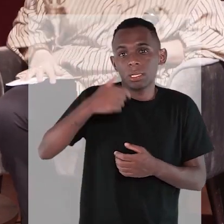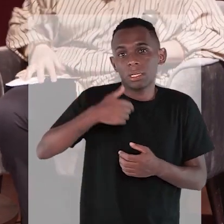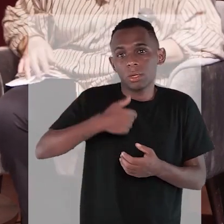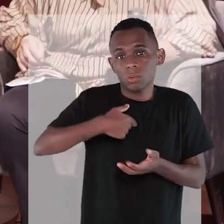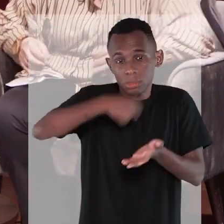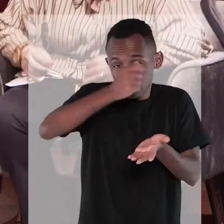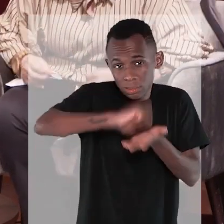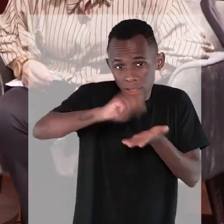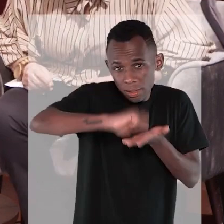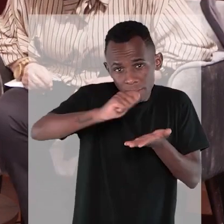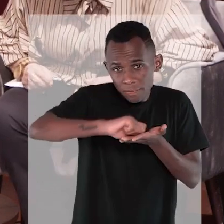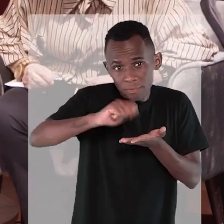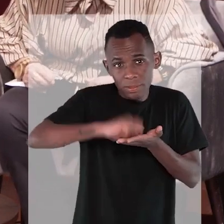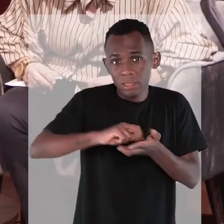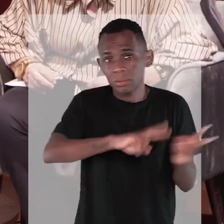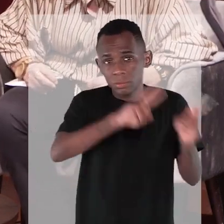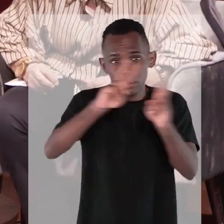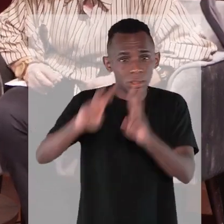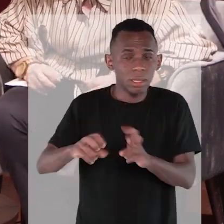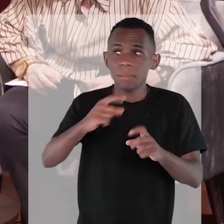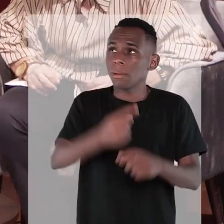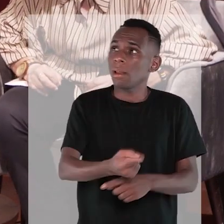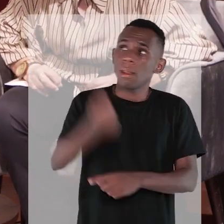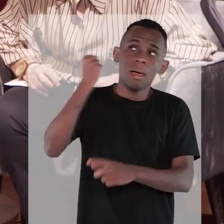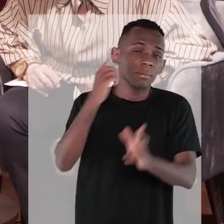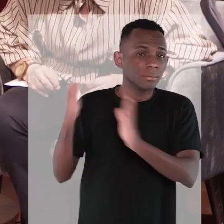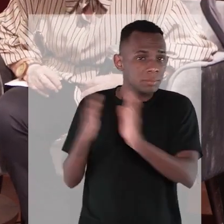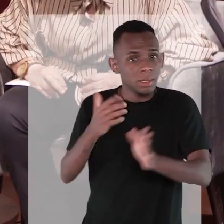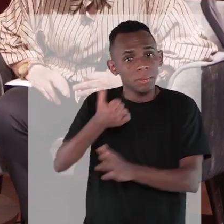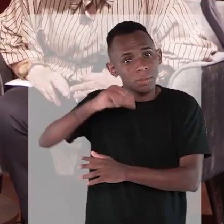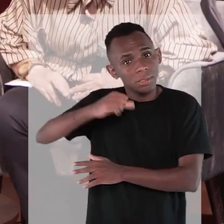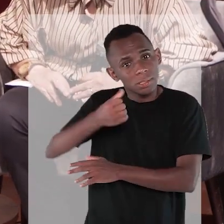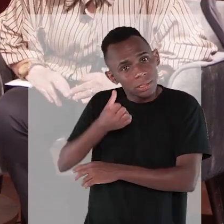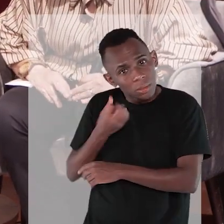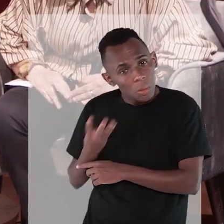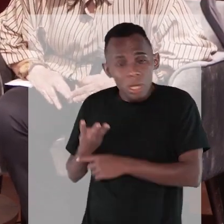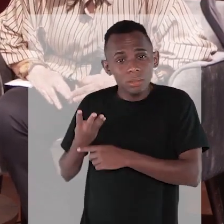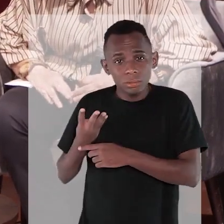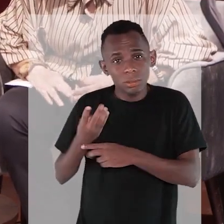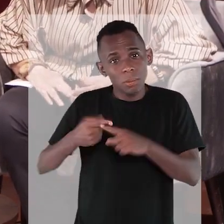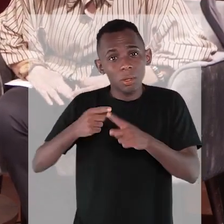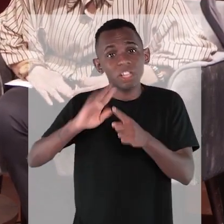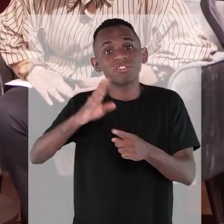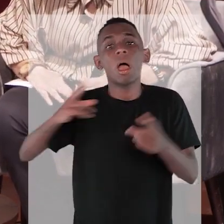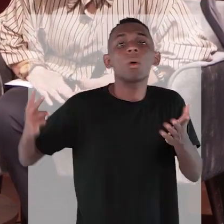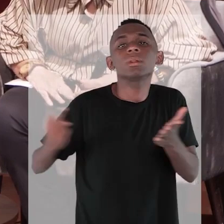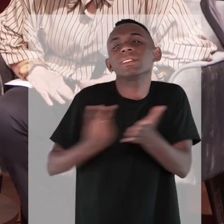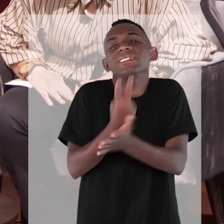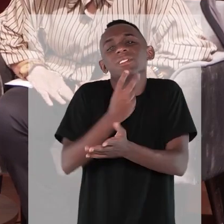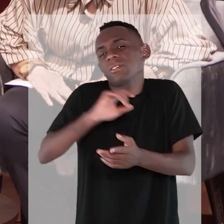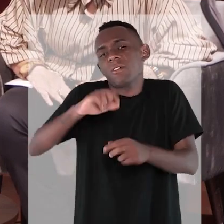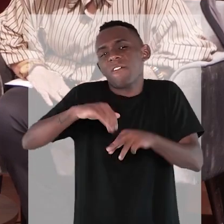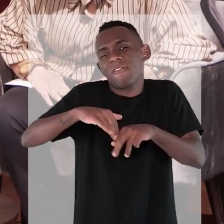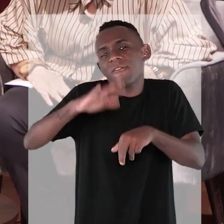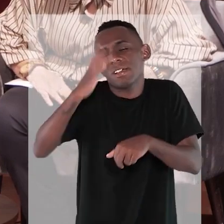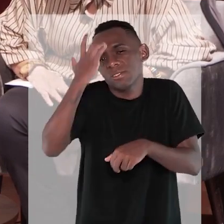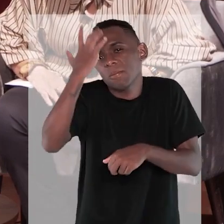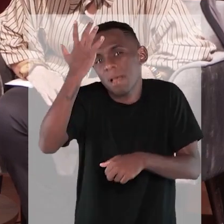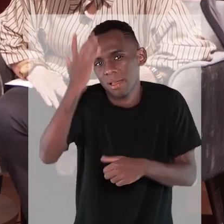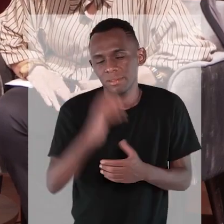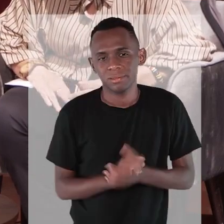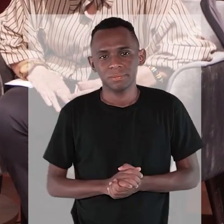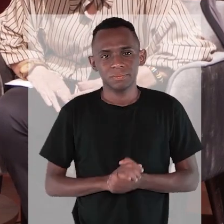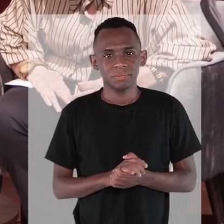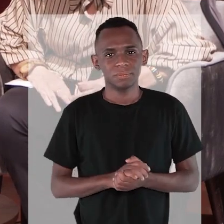livro já, né? Faço aqui propaganda, aproveito, senhor das Gerais, os senhores das Gerais, né? Mas, então, nós nunca tivemos